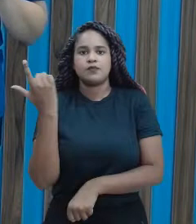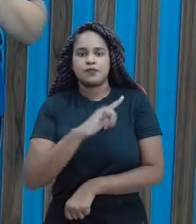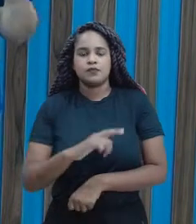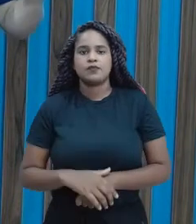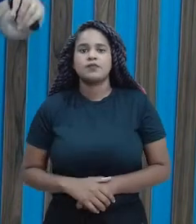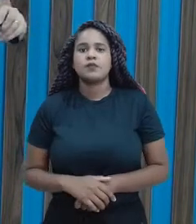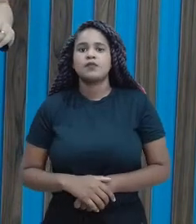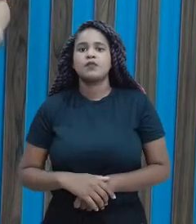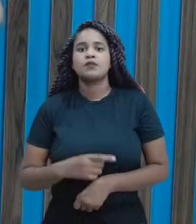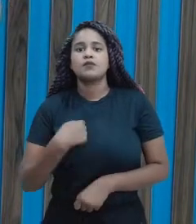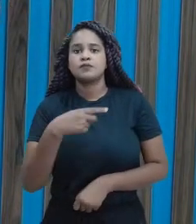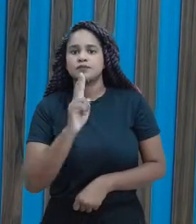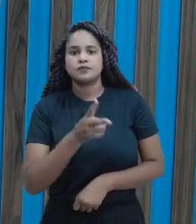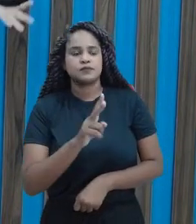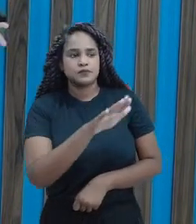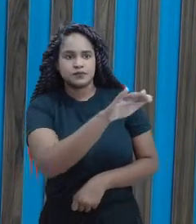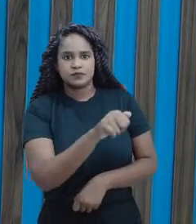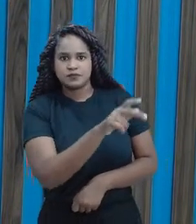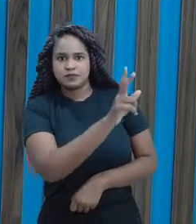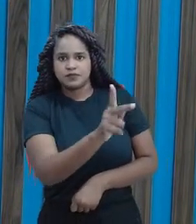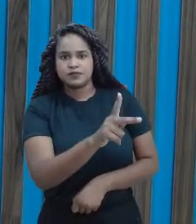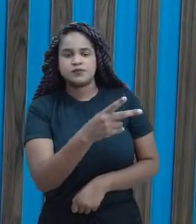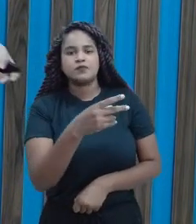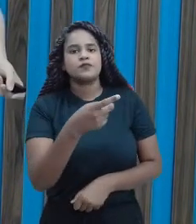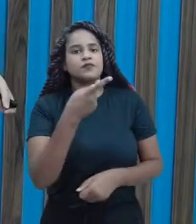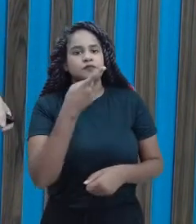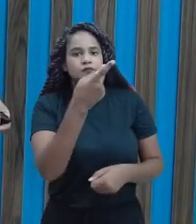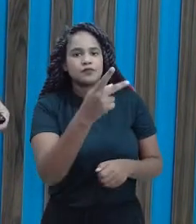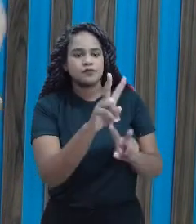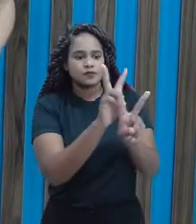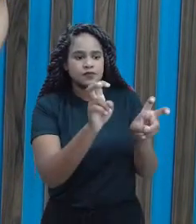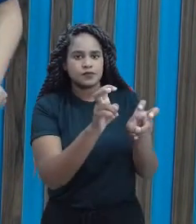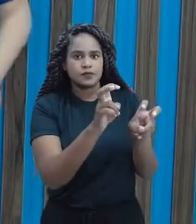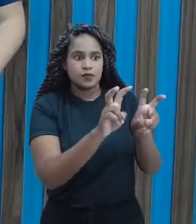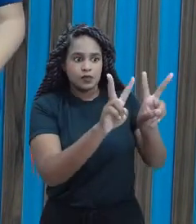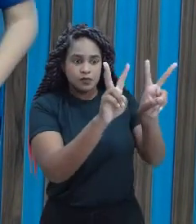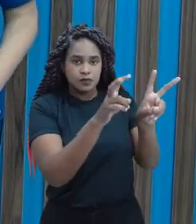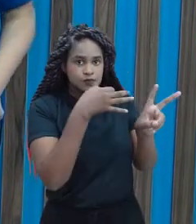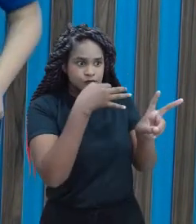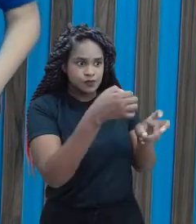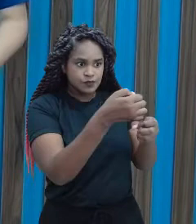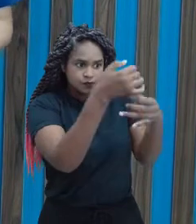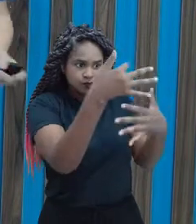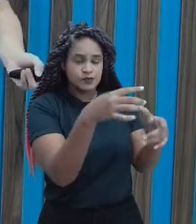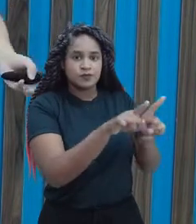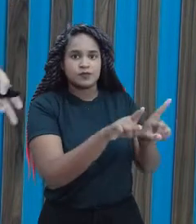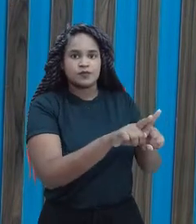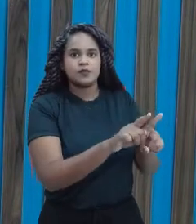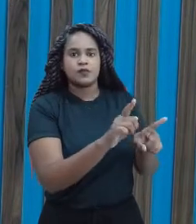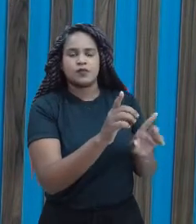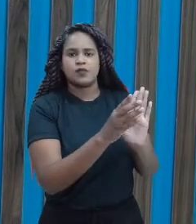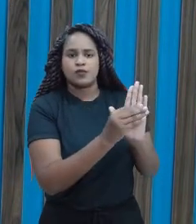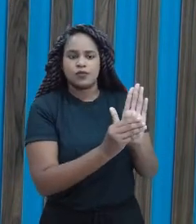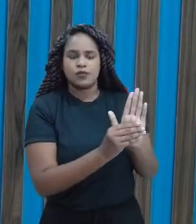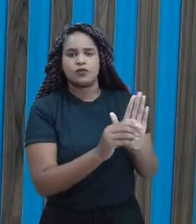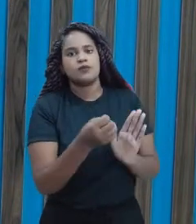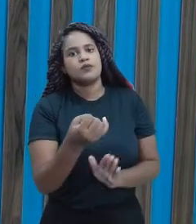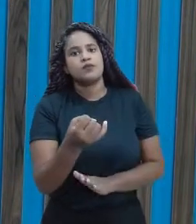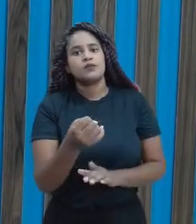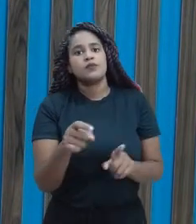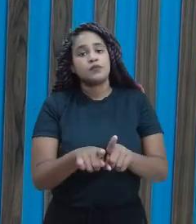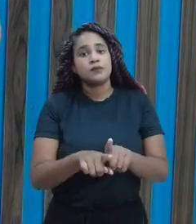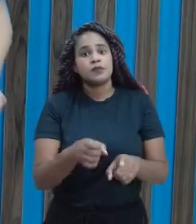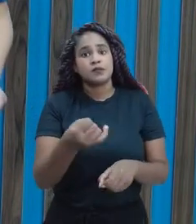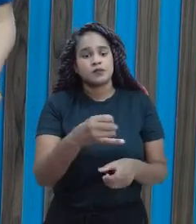Vez ou outra eu volto ali Henrique para ele fazer considerações históricas e matemáticas sobre o nosso conteúdo e de repente se tiver interação no chat ele